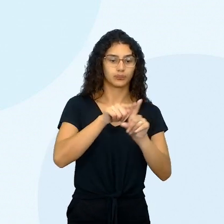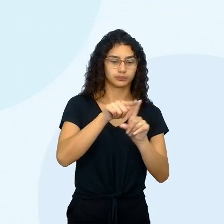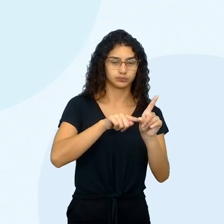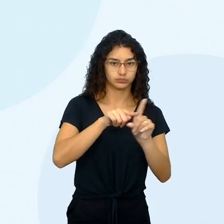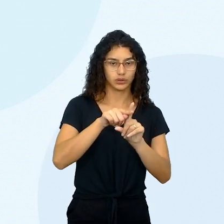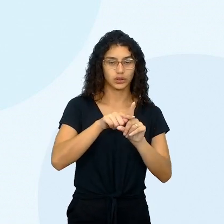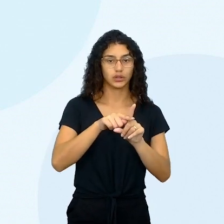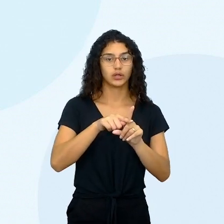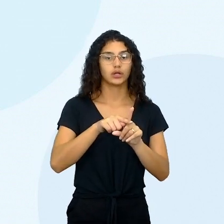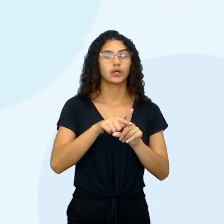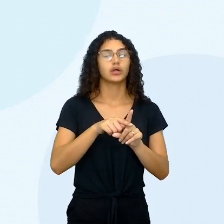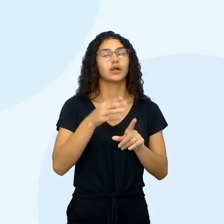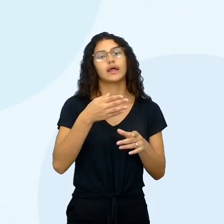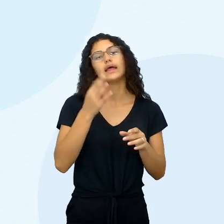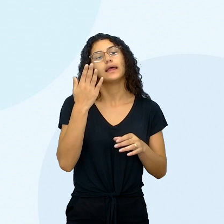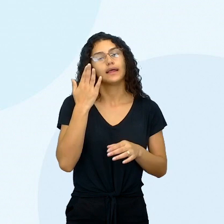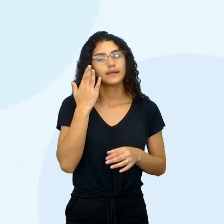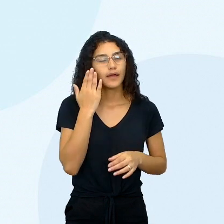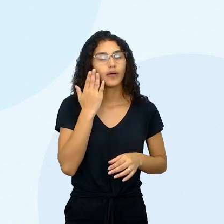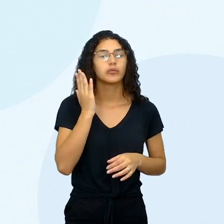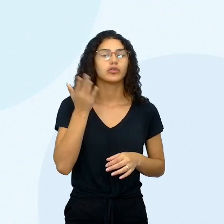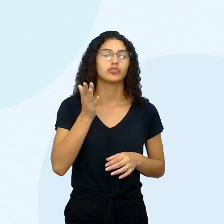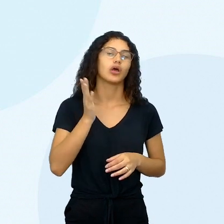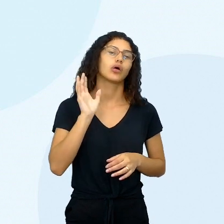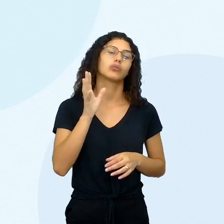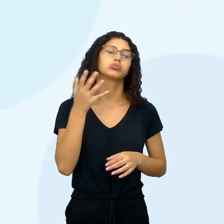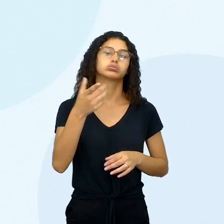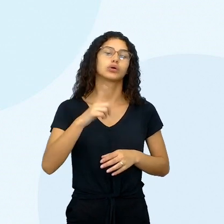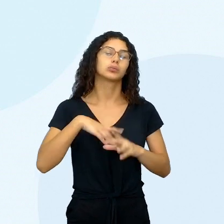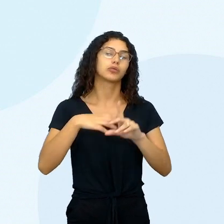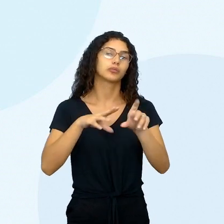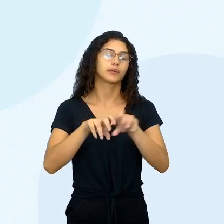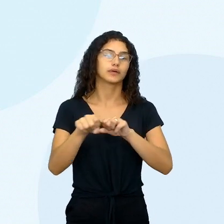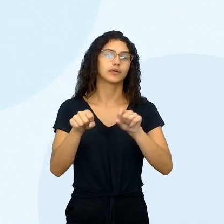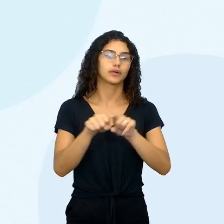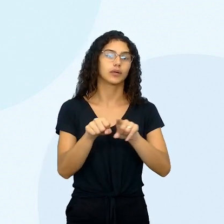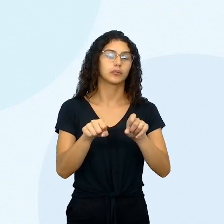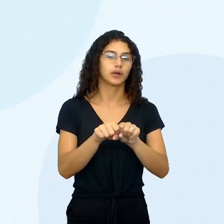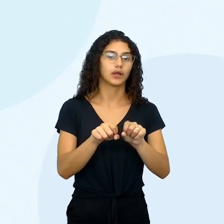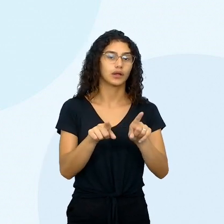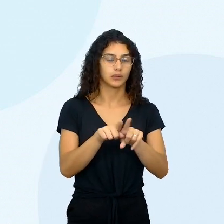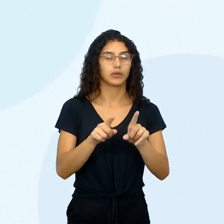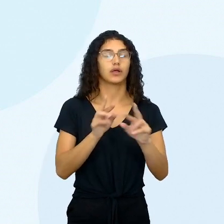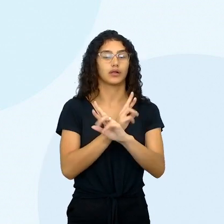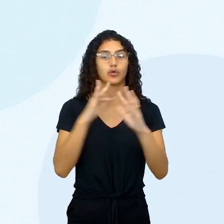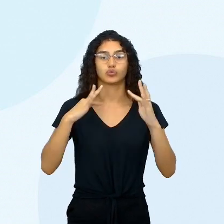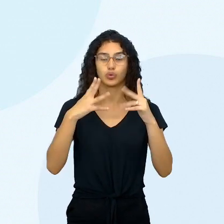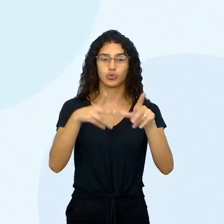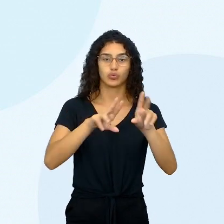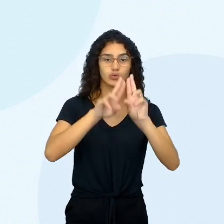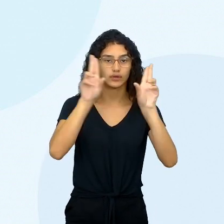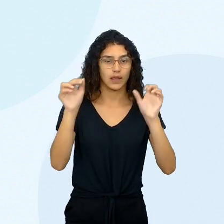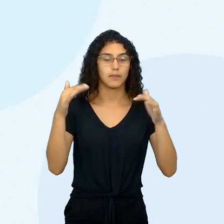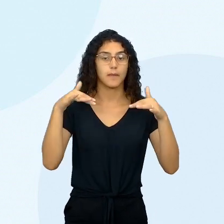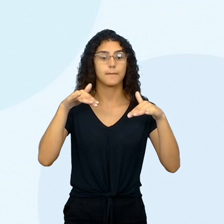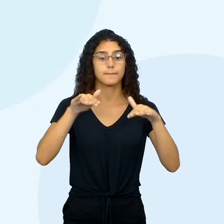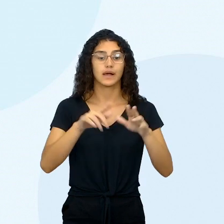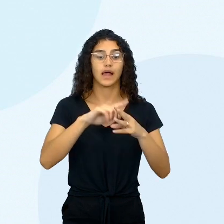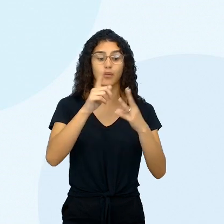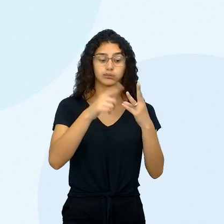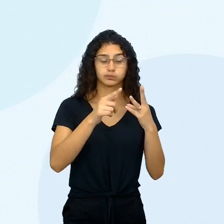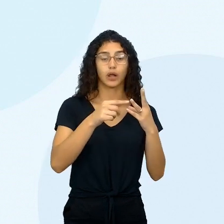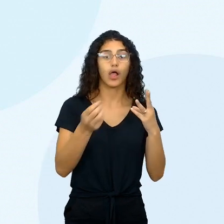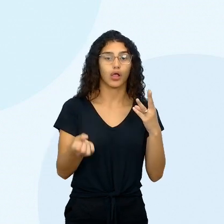porque quem acompanhou os anos anteriores já teve uma formação aí com relação a outras duas temáticas, mas essa sendo como uma